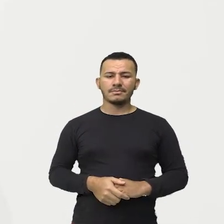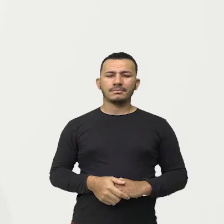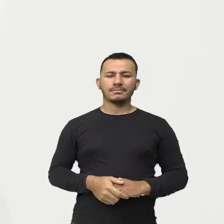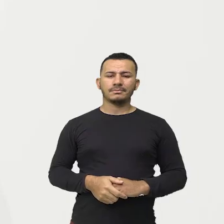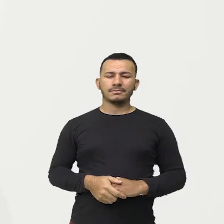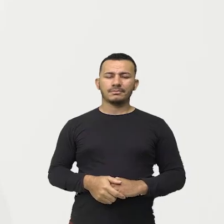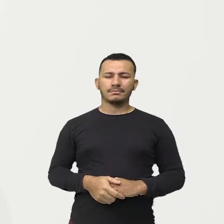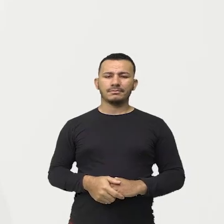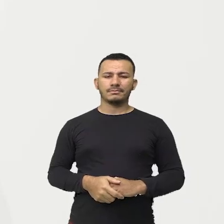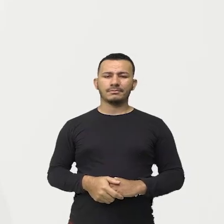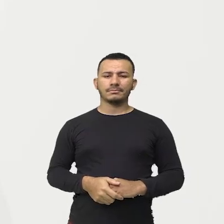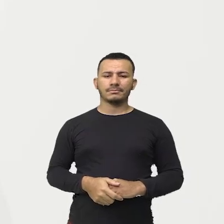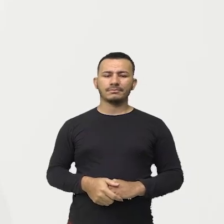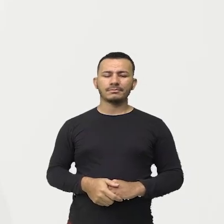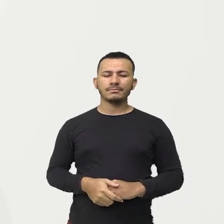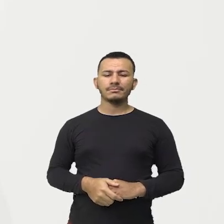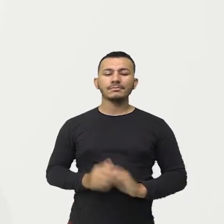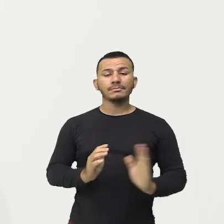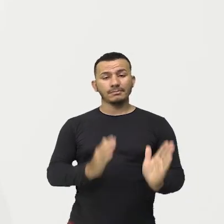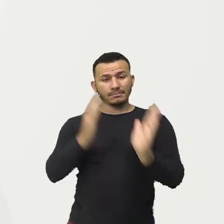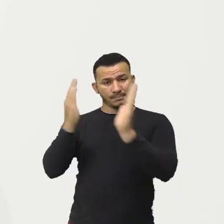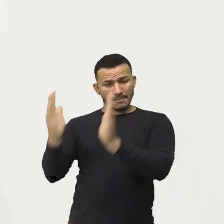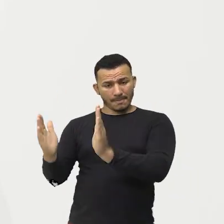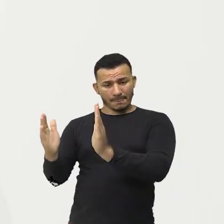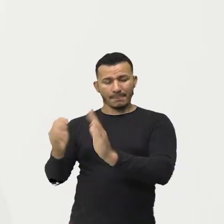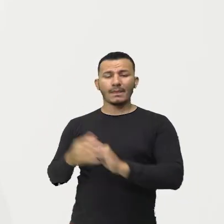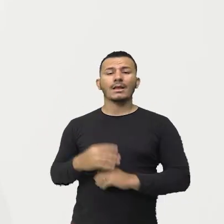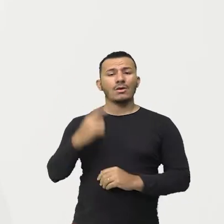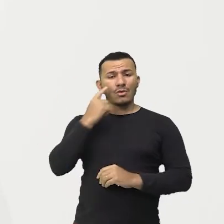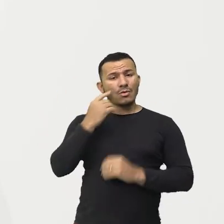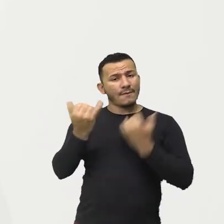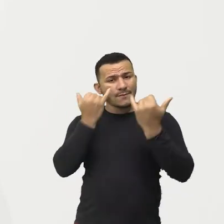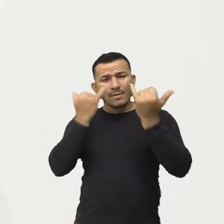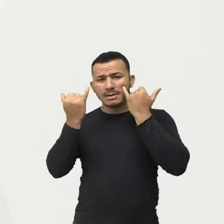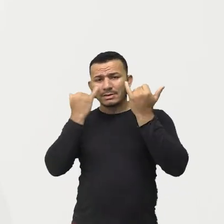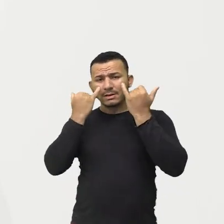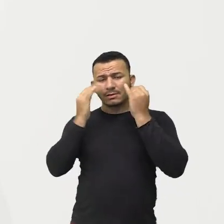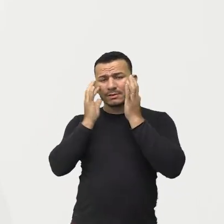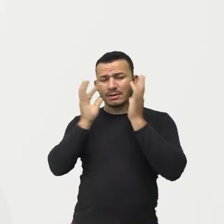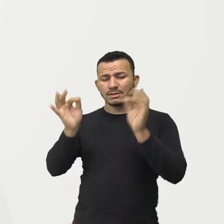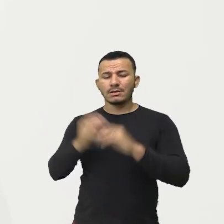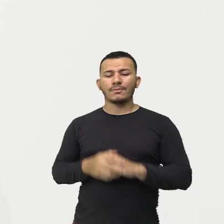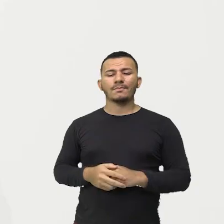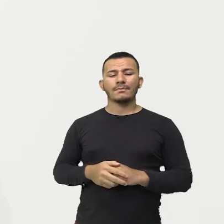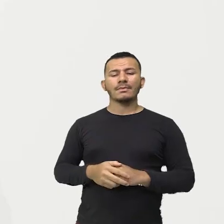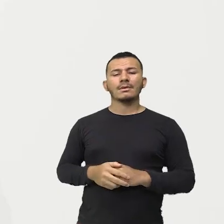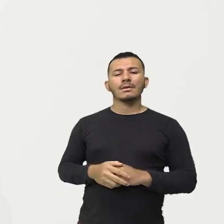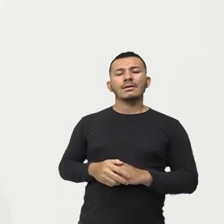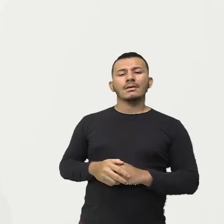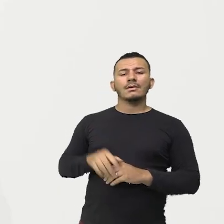E aí diz o seguinte, olha a informação importante, para